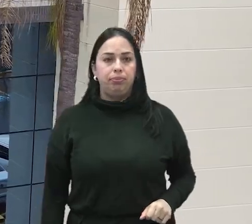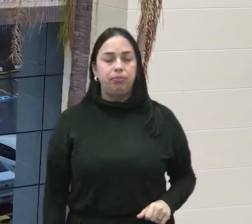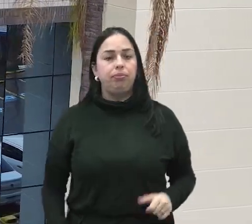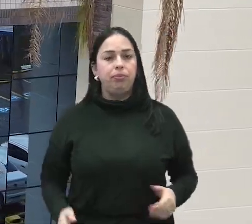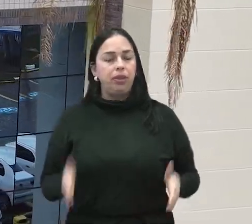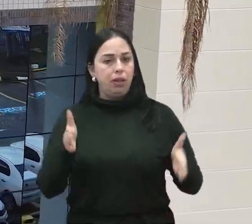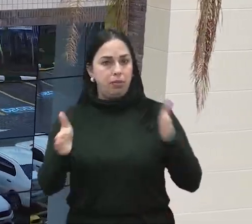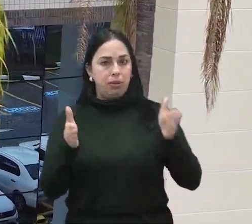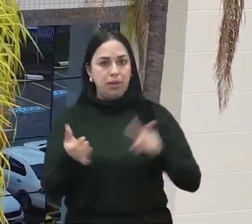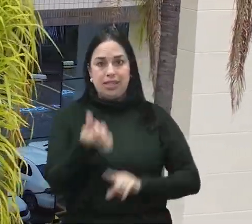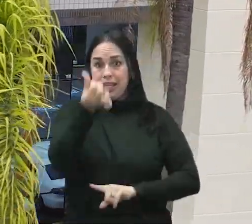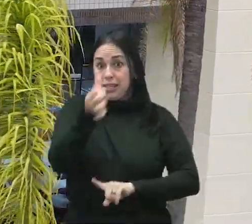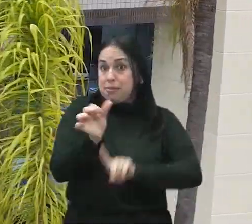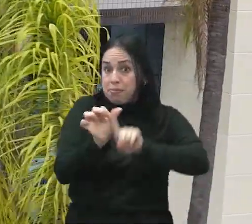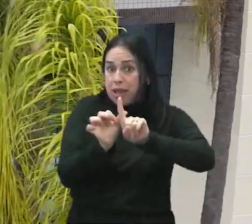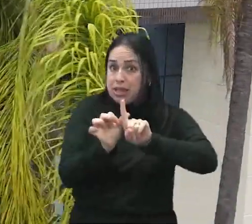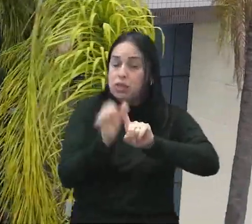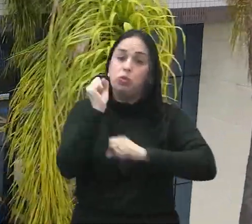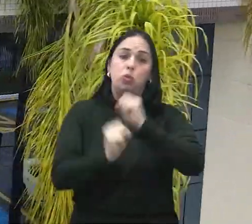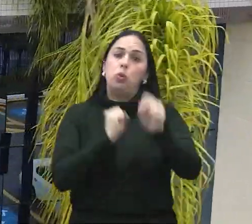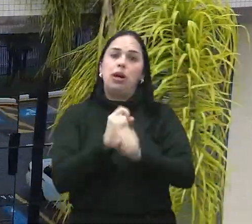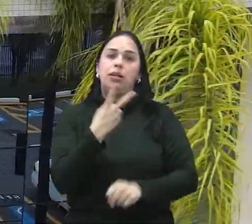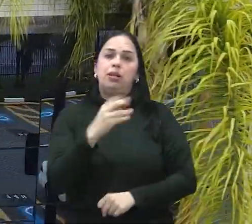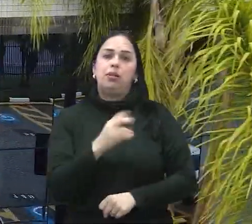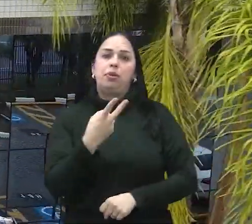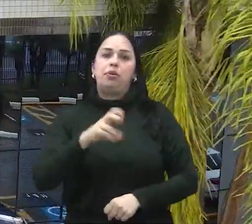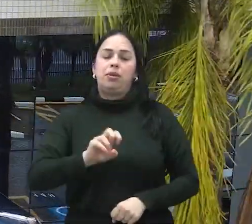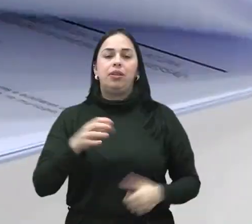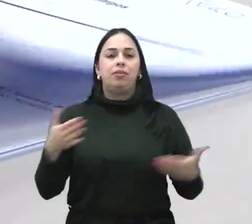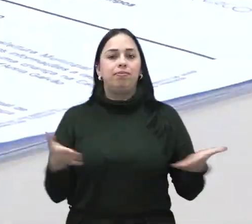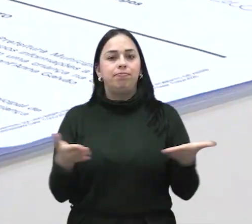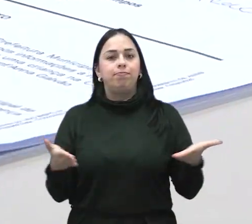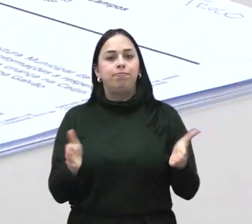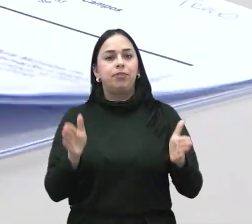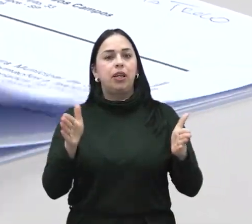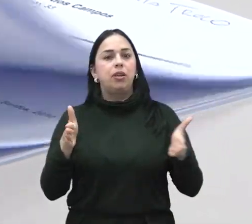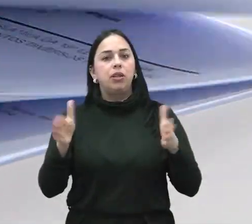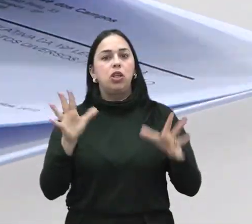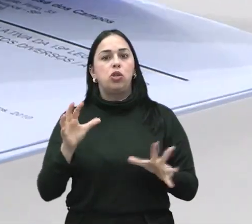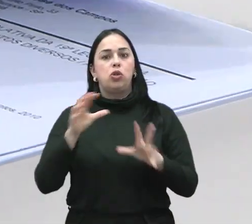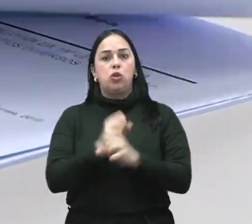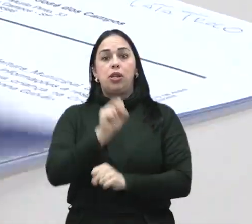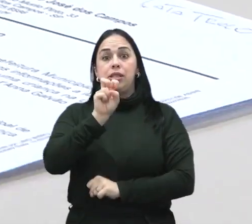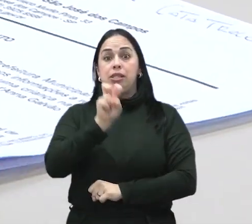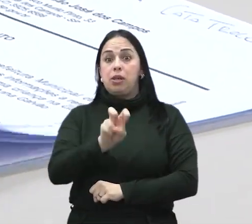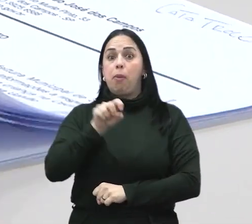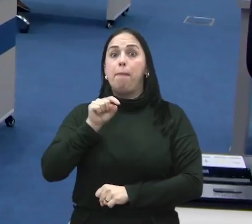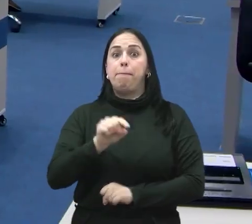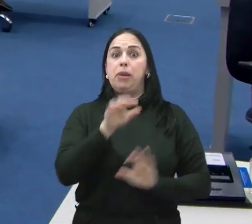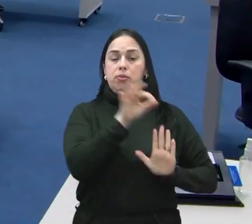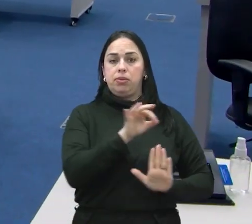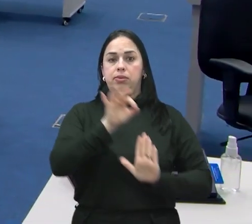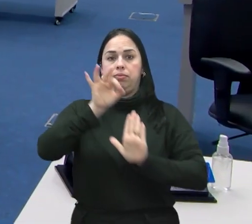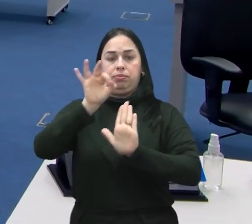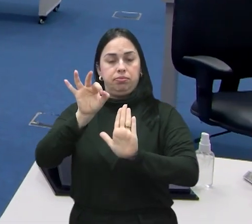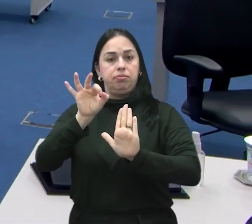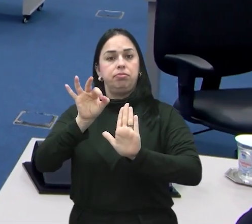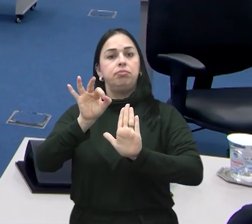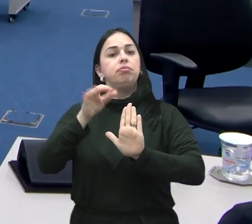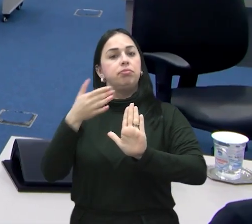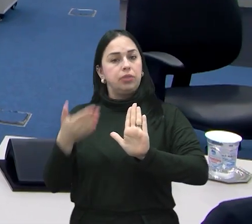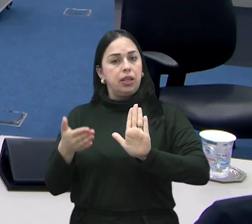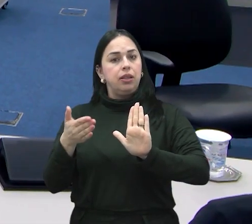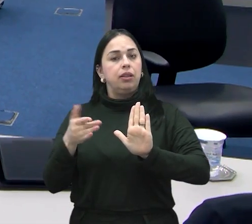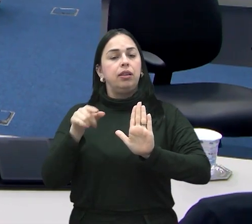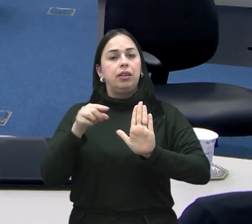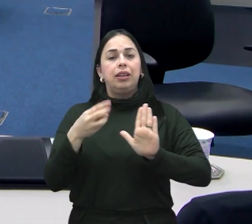O primeiro semestre de 2025 na Câmara Municipal terminou com mais de 5.000 indicações apresentadas pelos